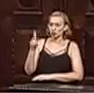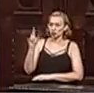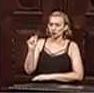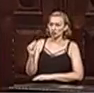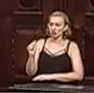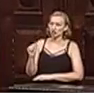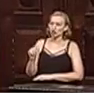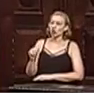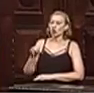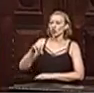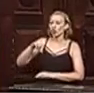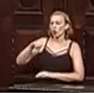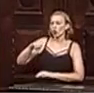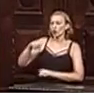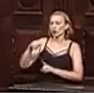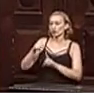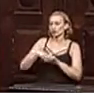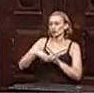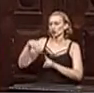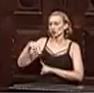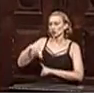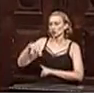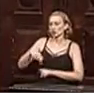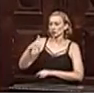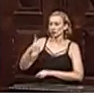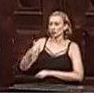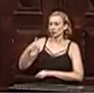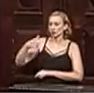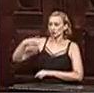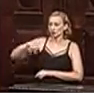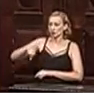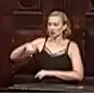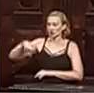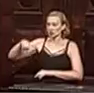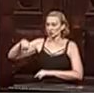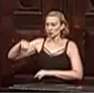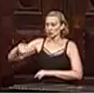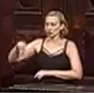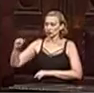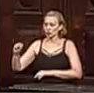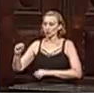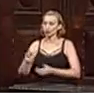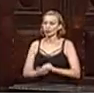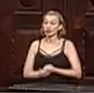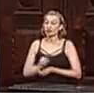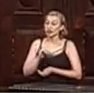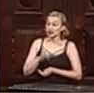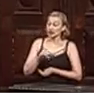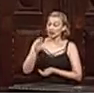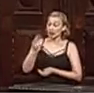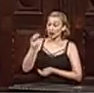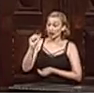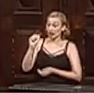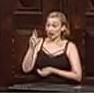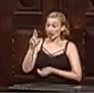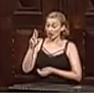1988. Carlos Augusto, se vivo estivesse, teria